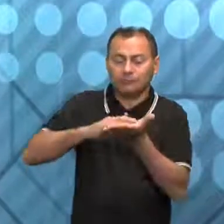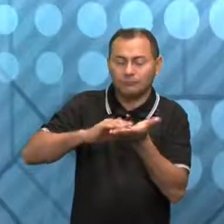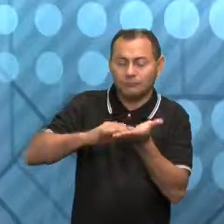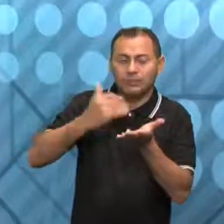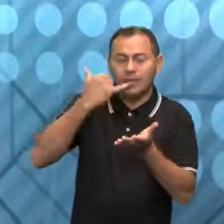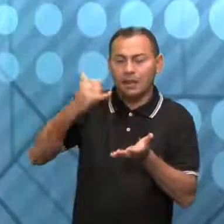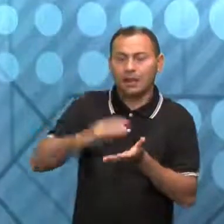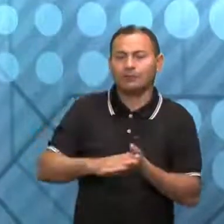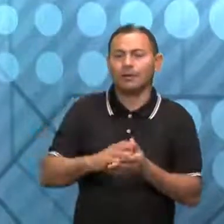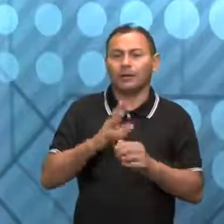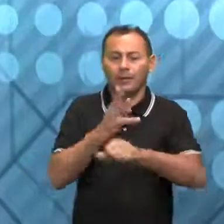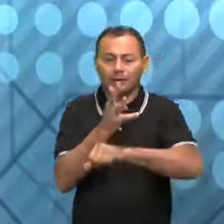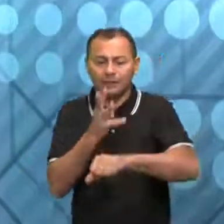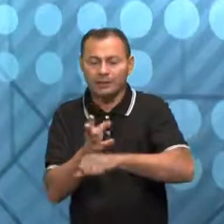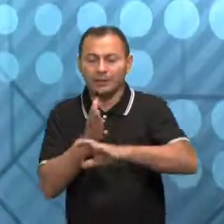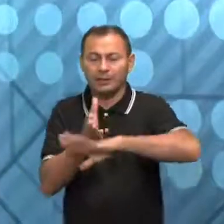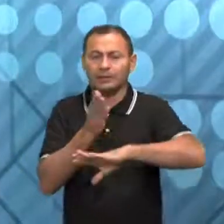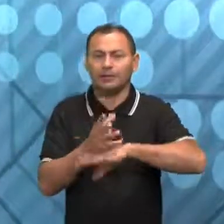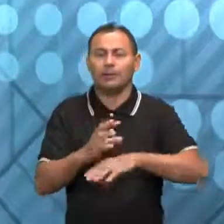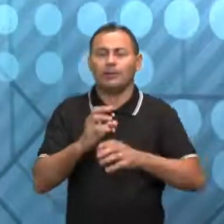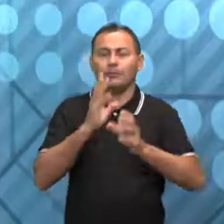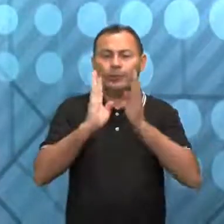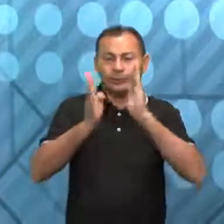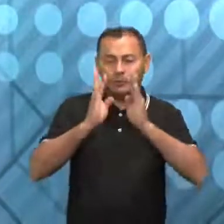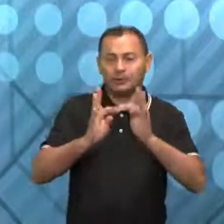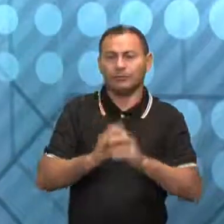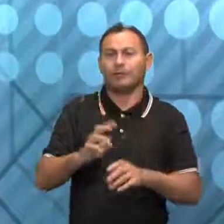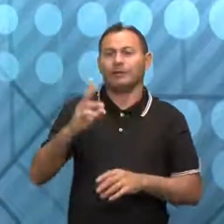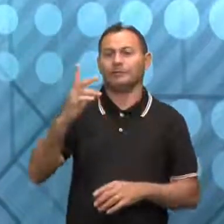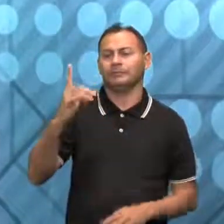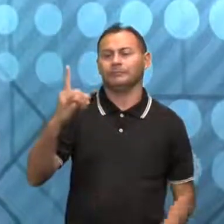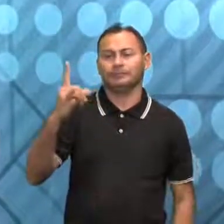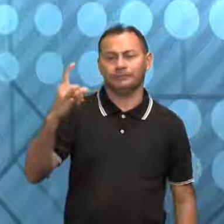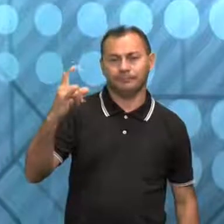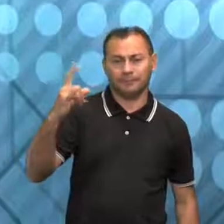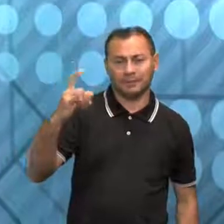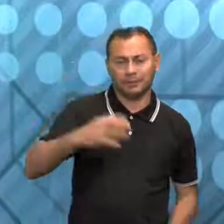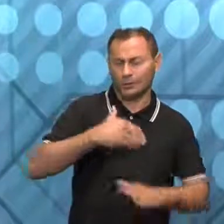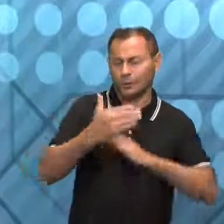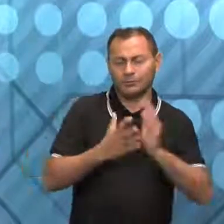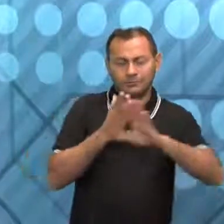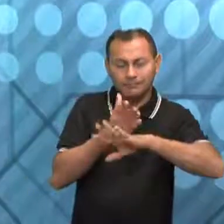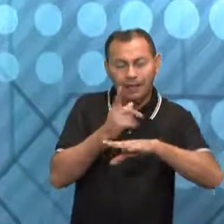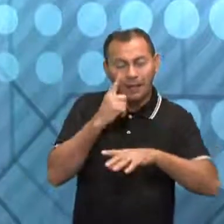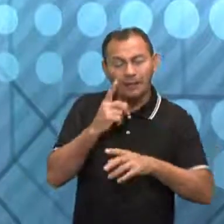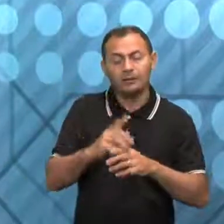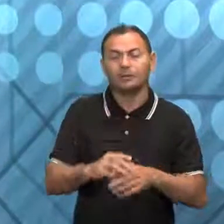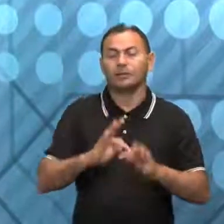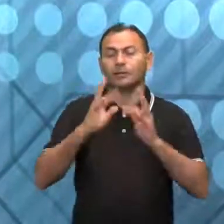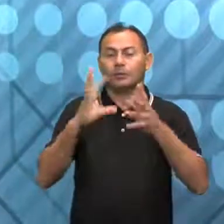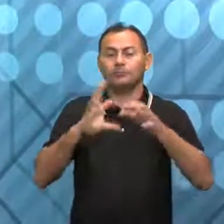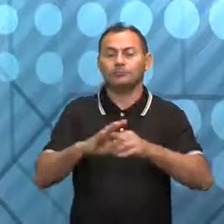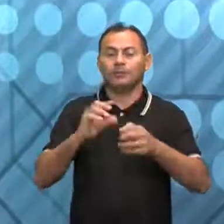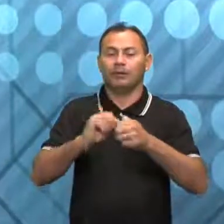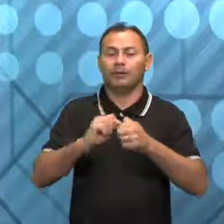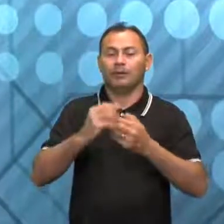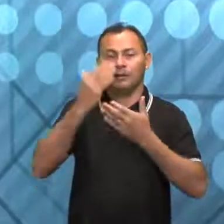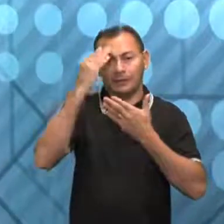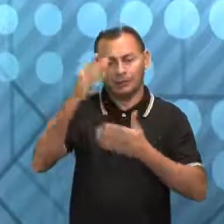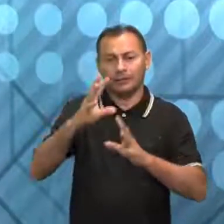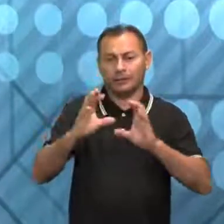vendo mensagem, vendo WhatsApp, entrando no Facebook, Instagram, está todo mundo o tempo todo conectado. E essa conexão toda só é feita graças